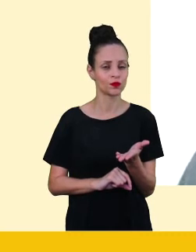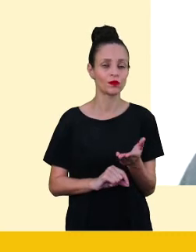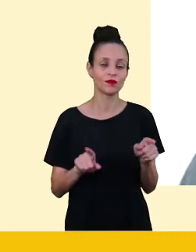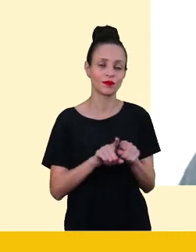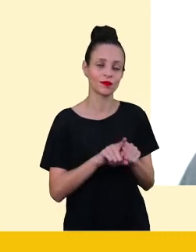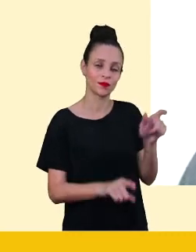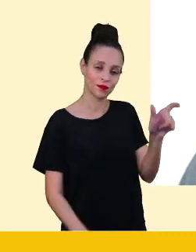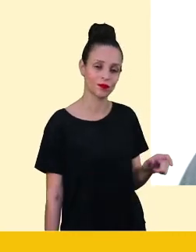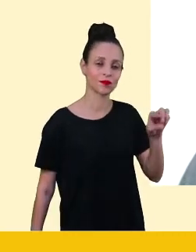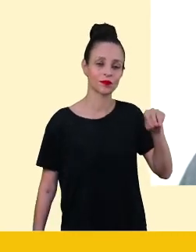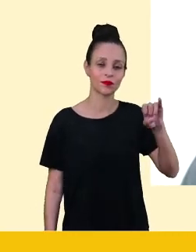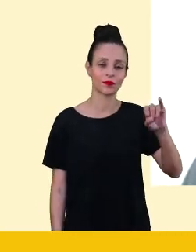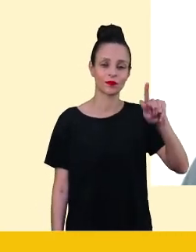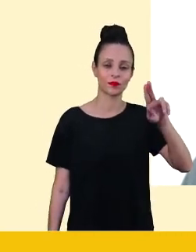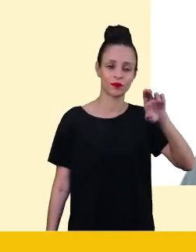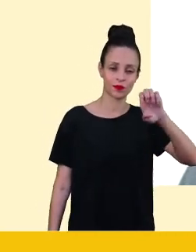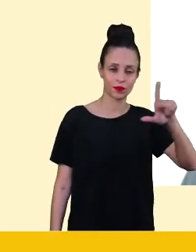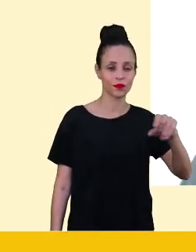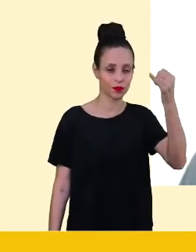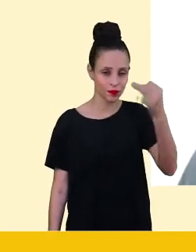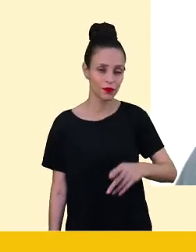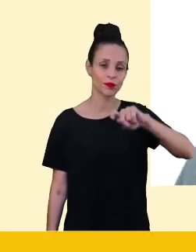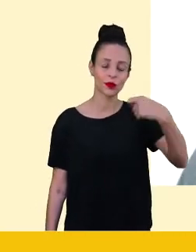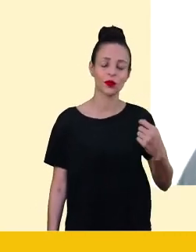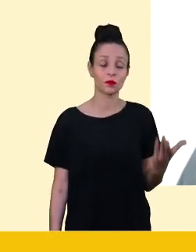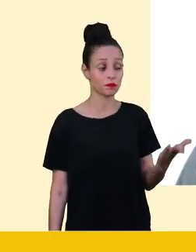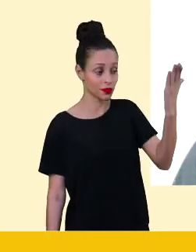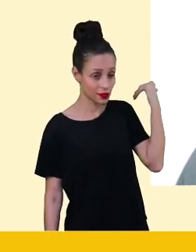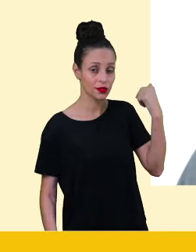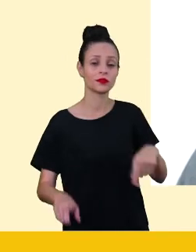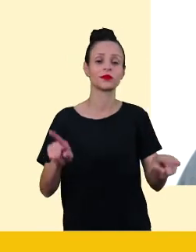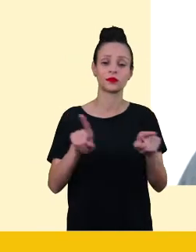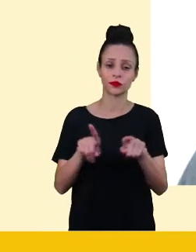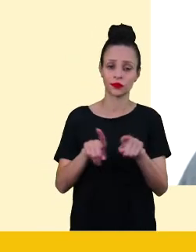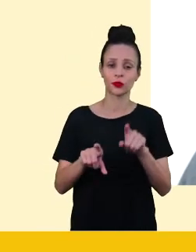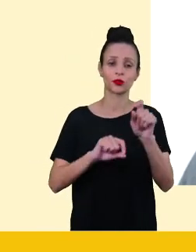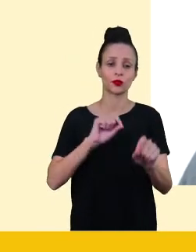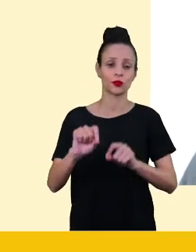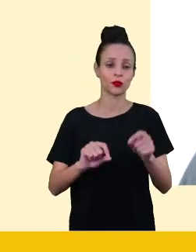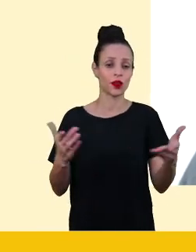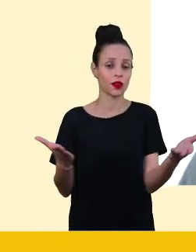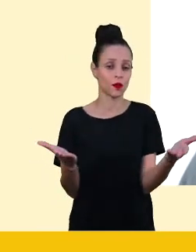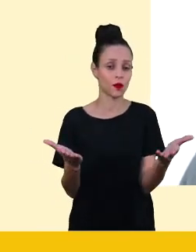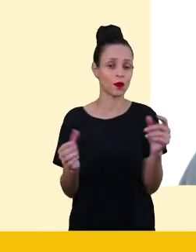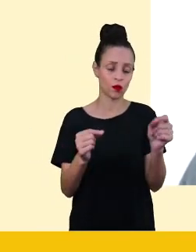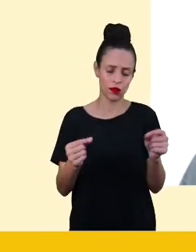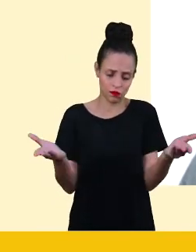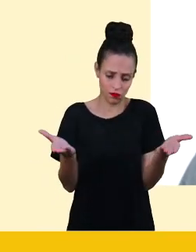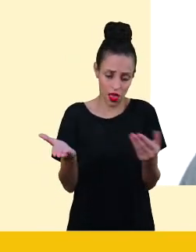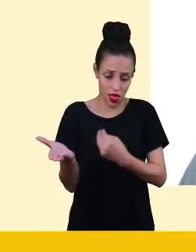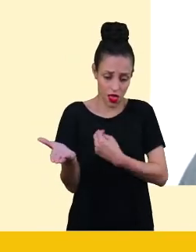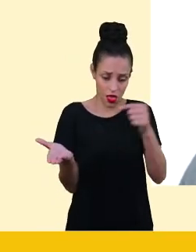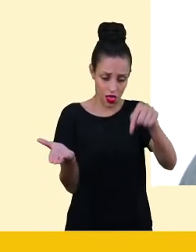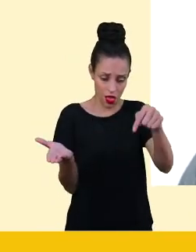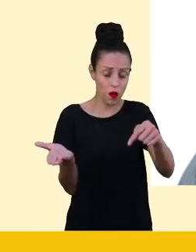Miguel colocou, né, o passado, né? E também agora com o